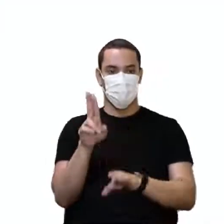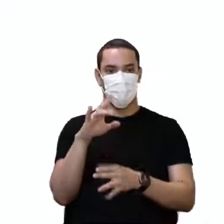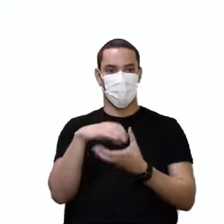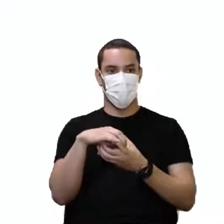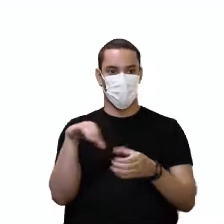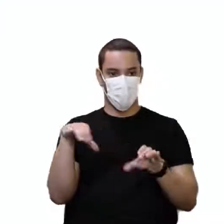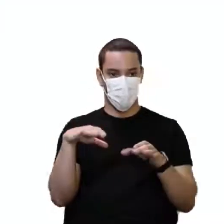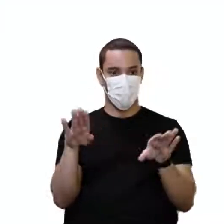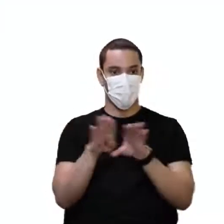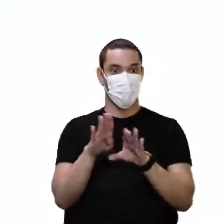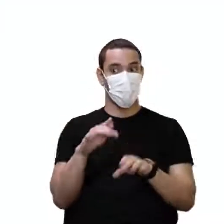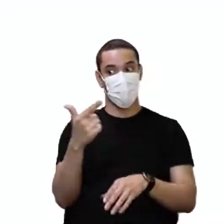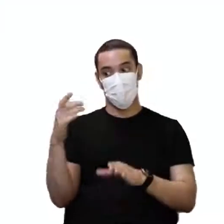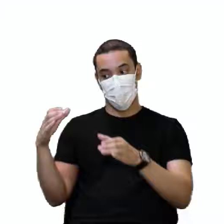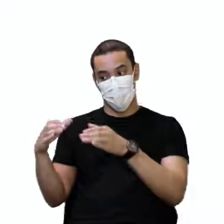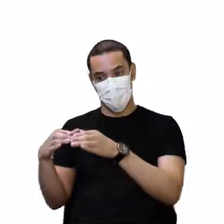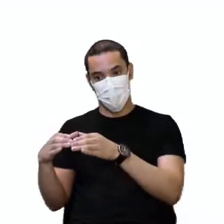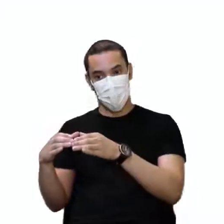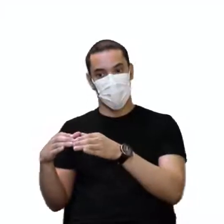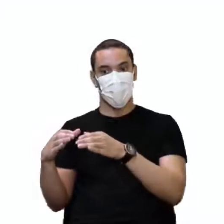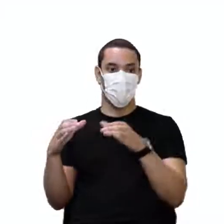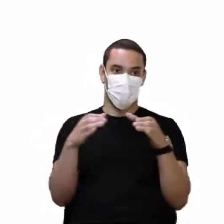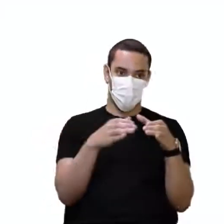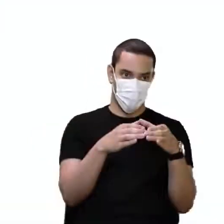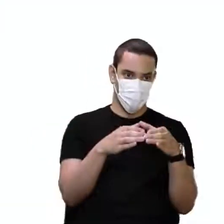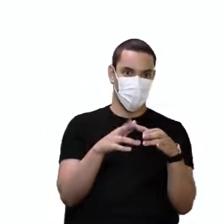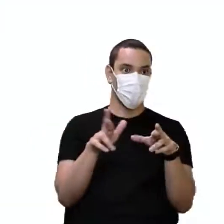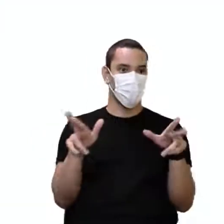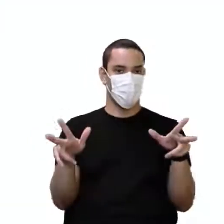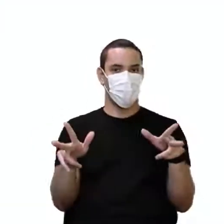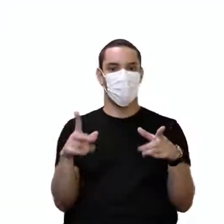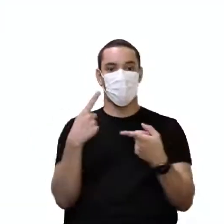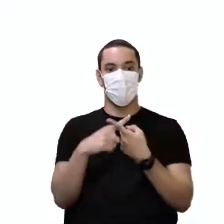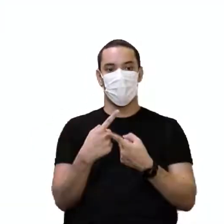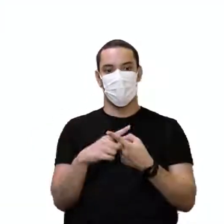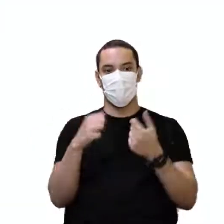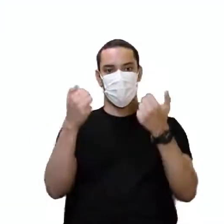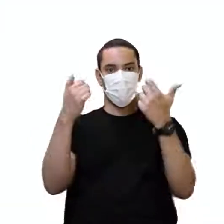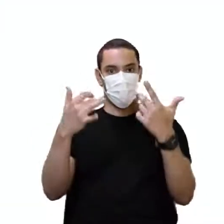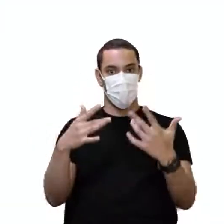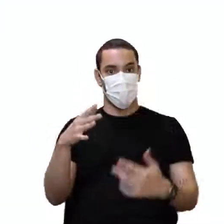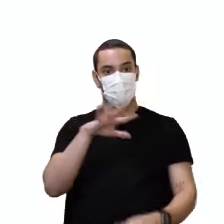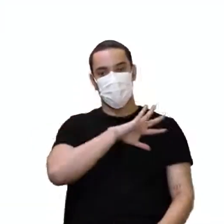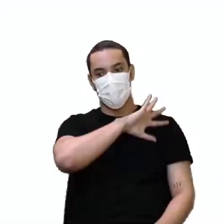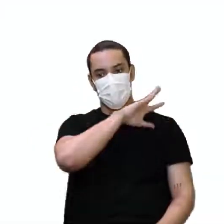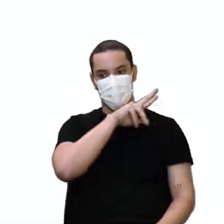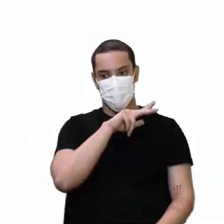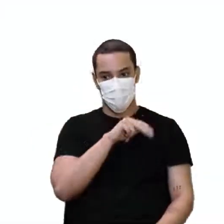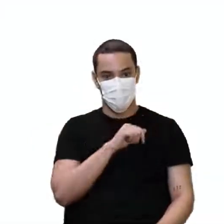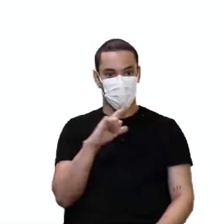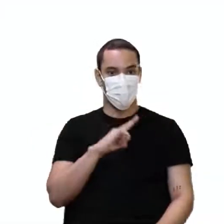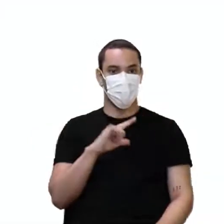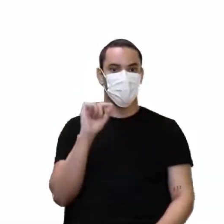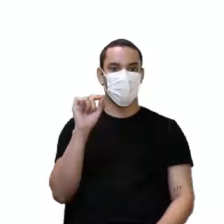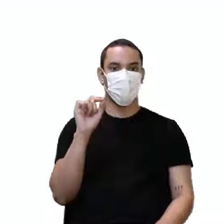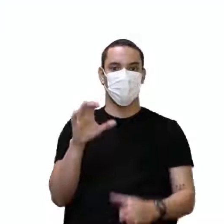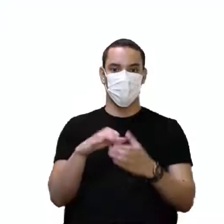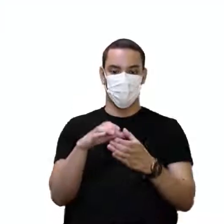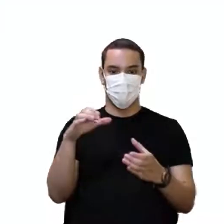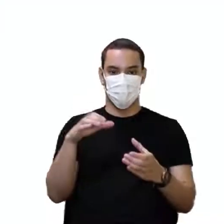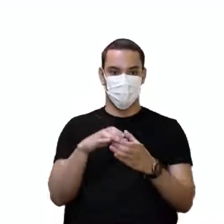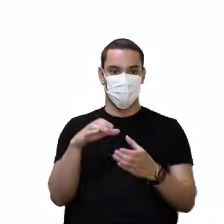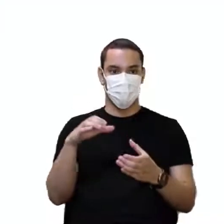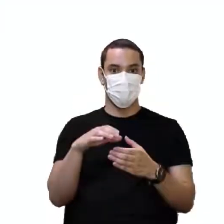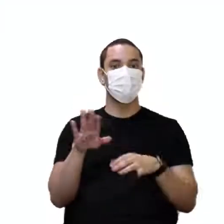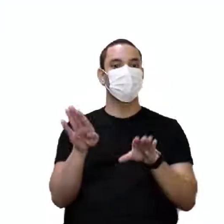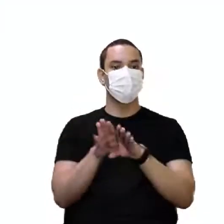e também tem serpentes do outro grupo que a gente vai falar já já. Então aqui nesse caso, esses animais têm a casca, né,